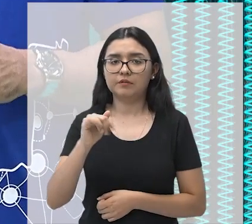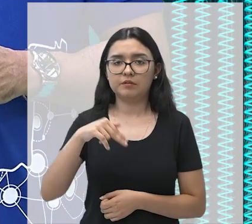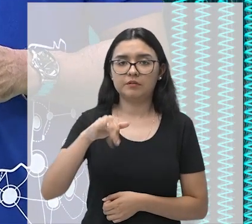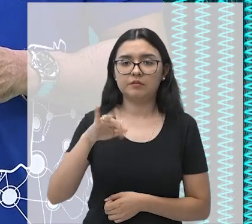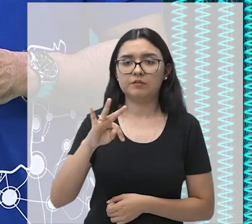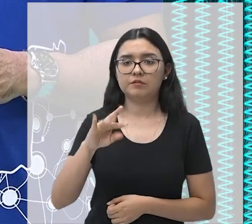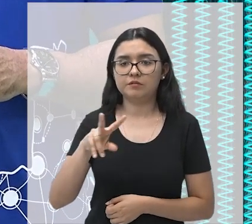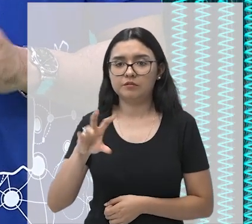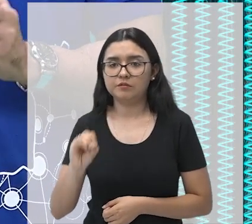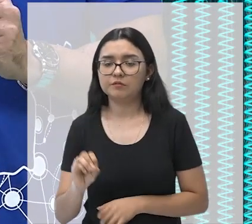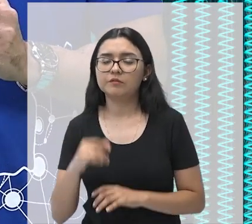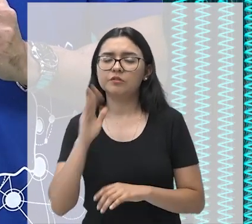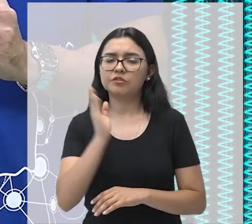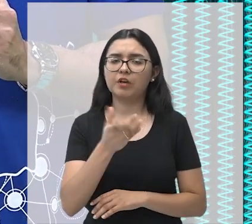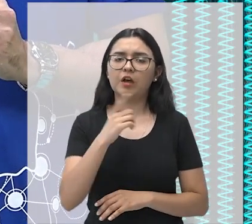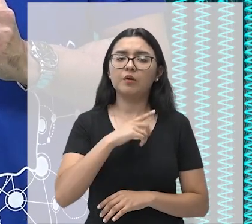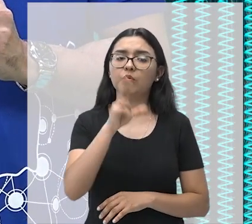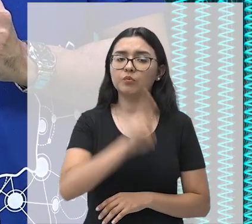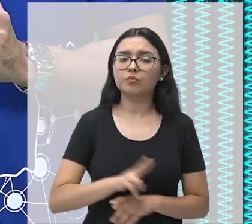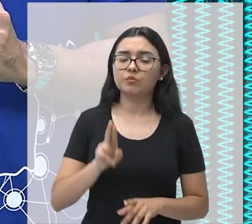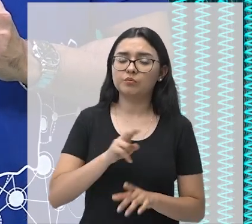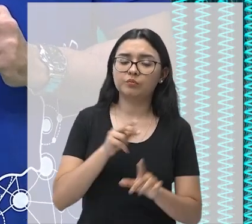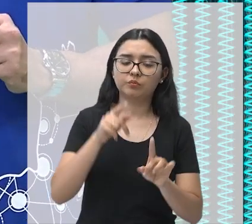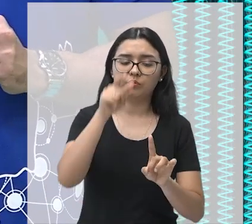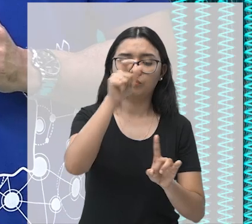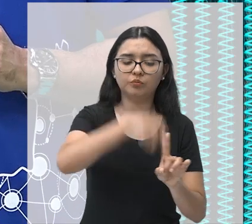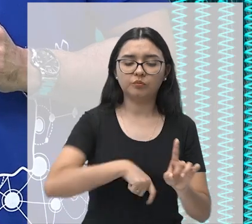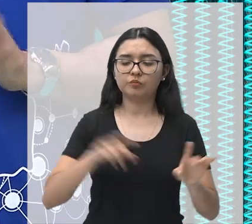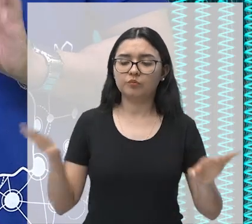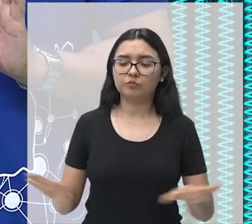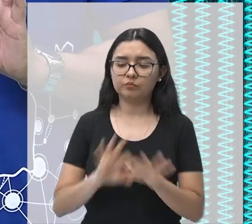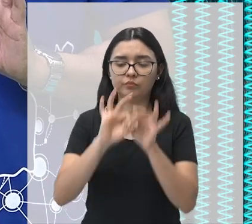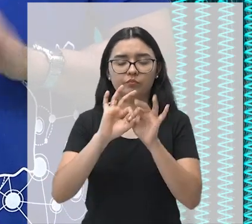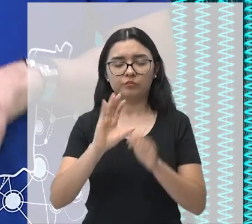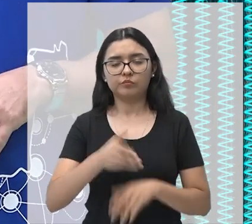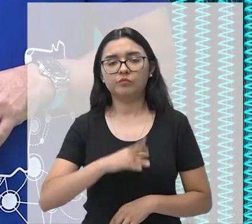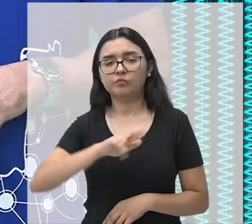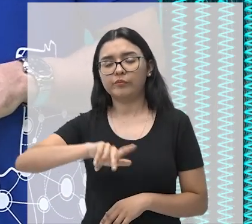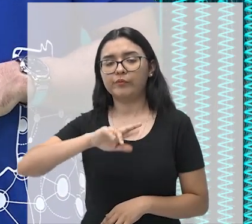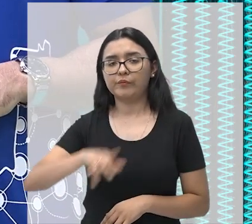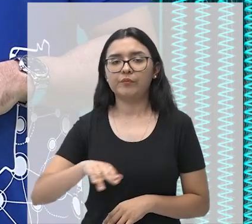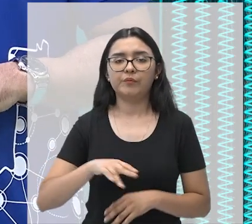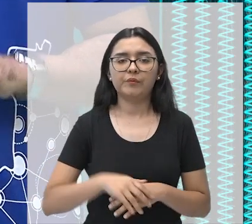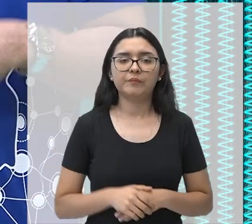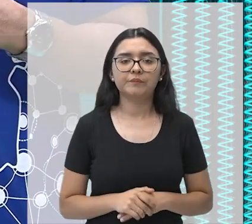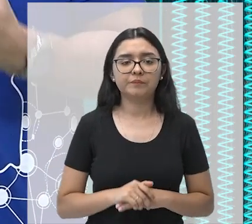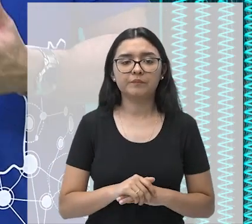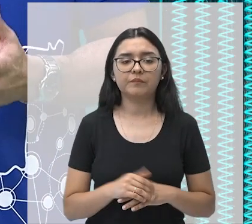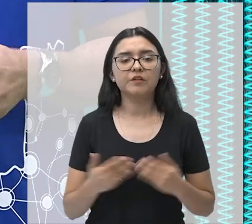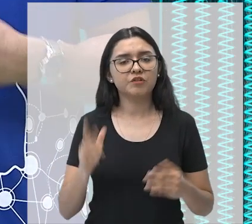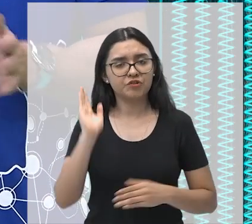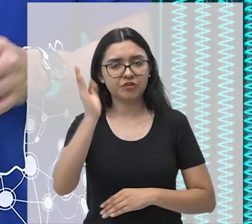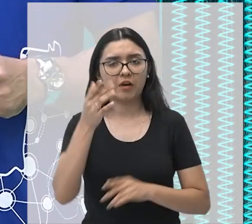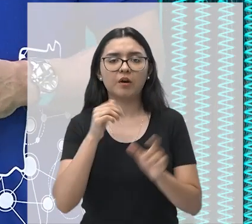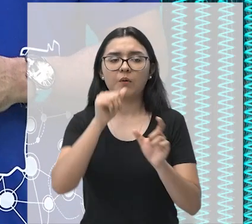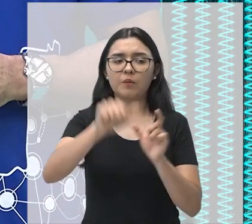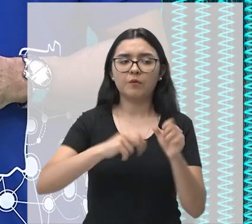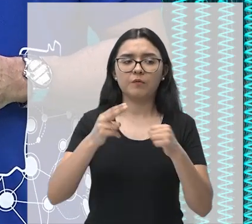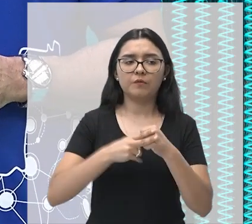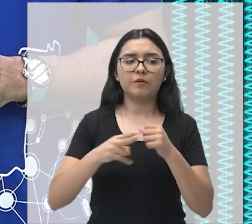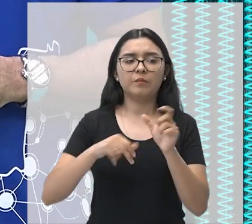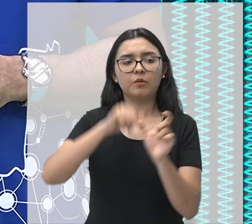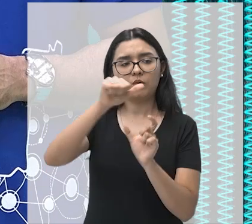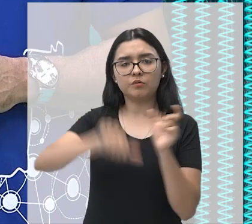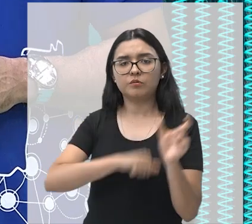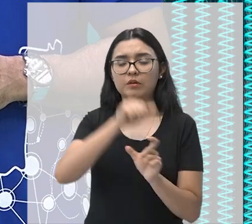partir do momento que eu já utilizo ele com sujeito, tá? Aí ele já não está mais no infinitivo, ele vai estar conjugado ali em um tempo